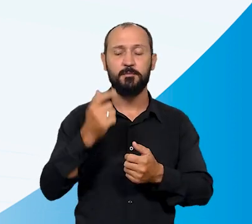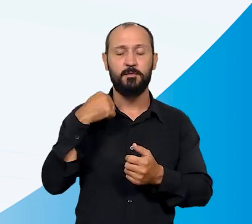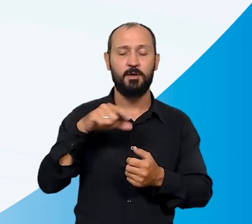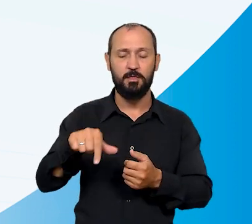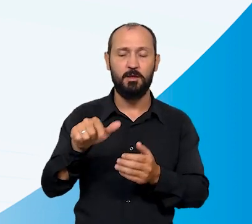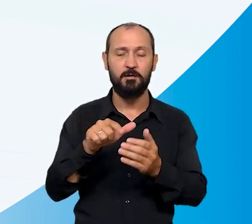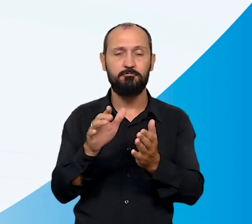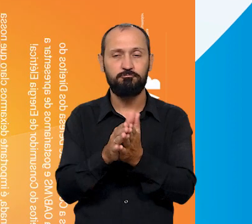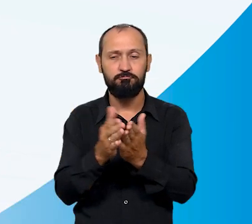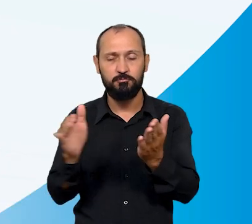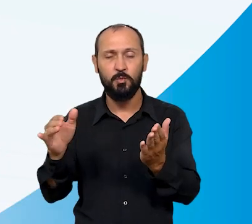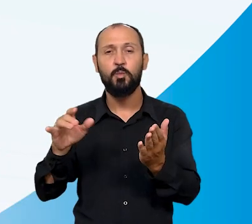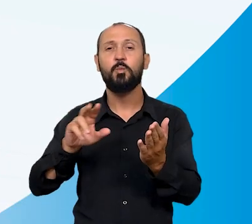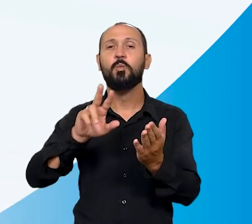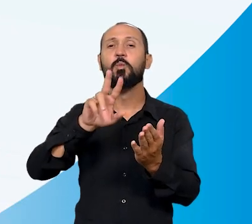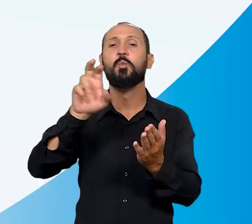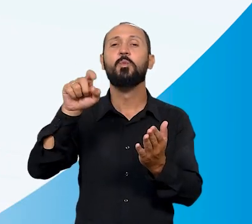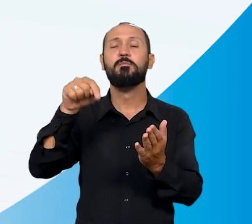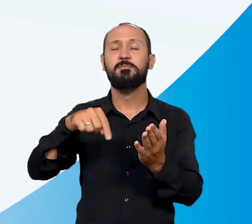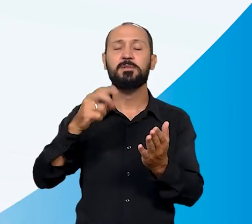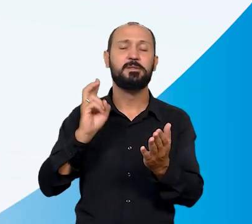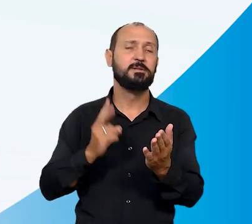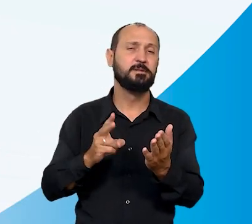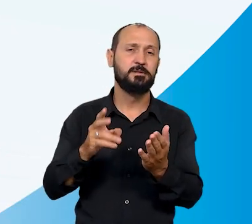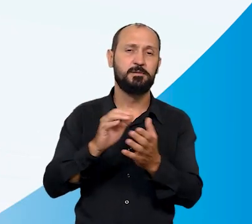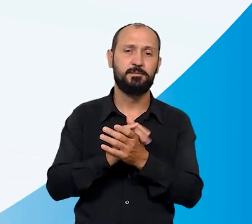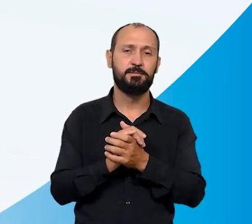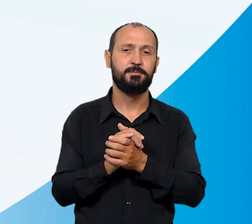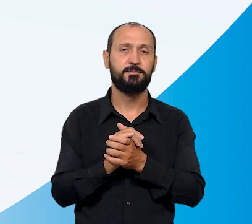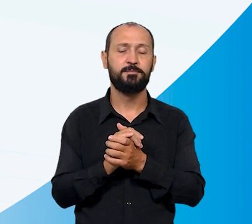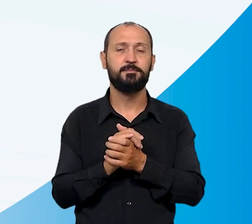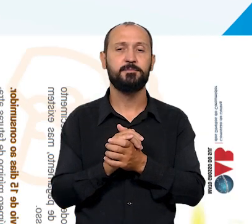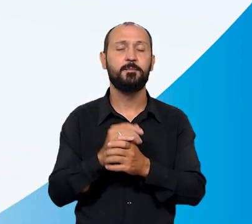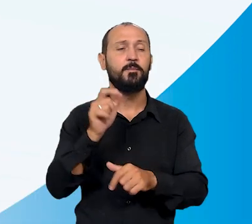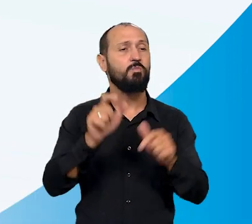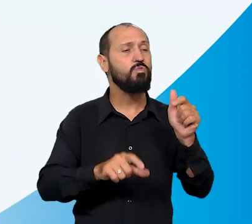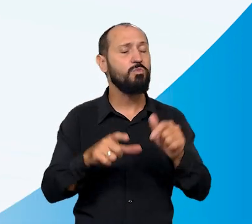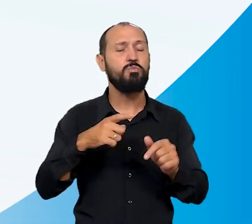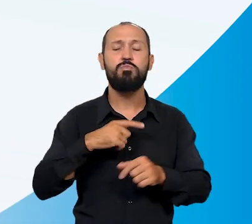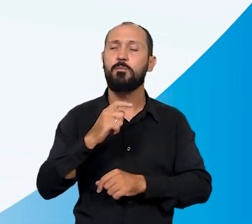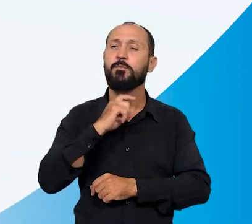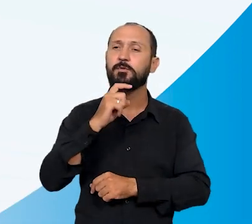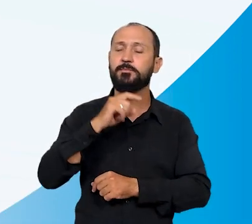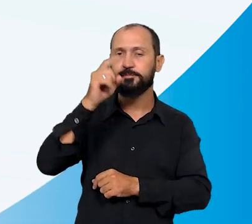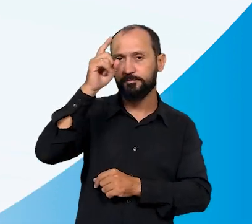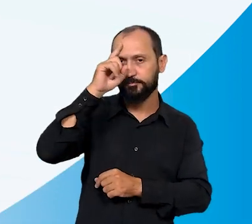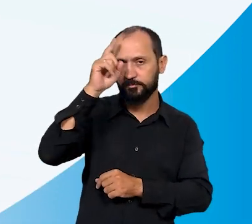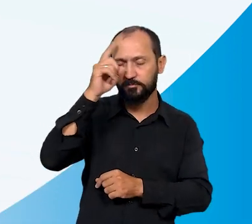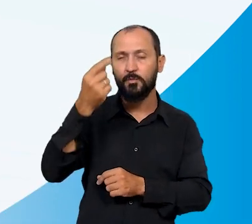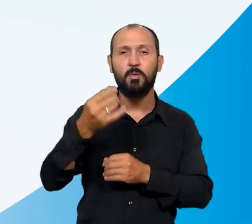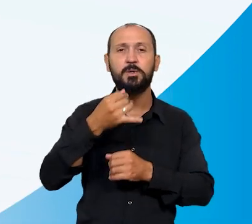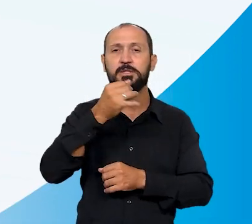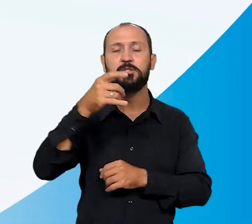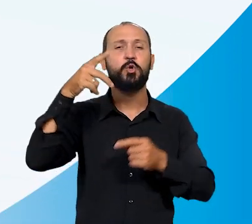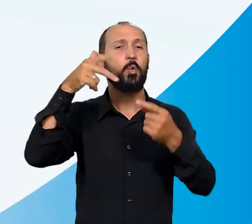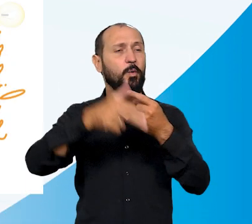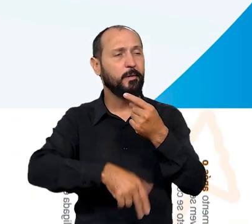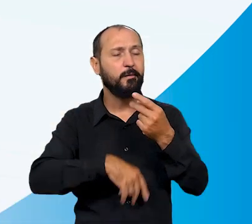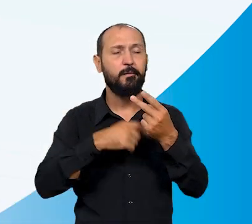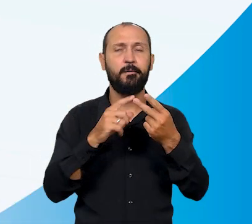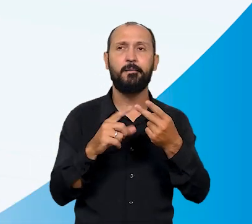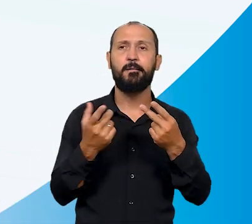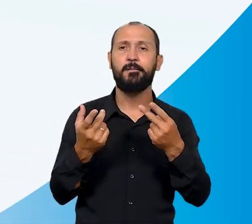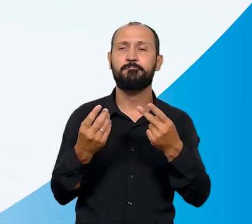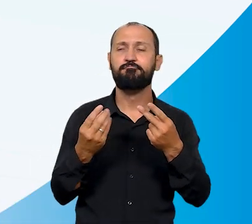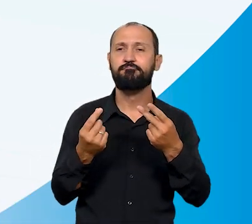energia. Na cartilha tem ali aqueles temas que são mais corriqueiros, né? Os temas que as pessoas mais têm dúvida no dia a dia, sobre